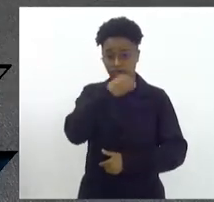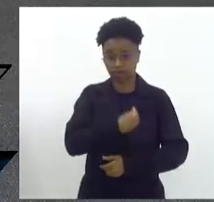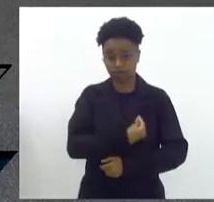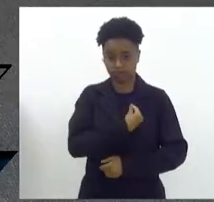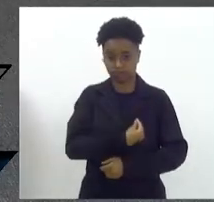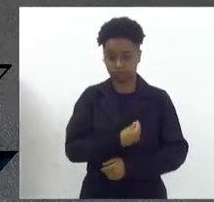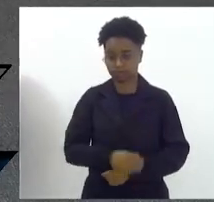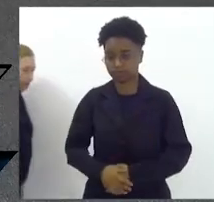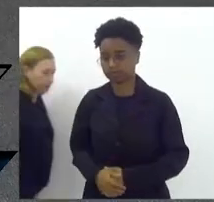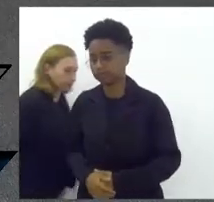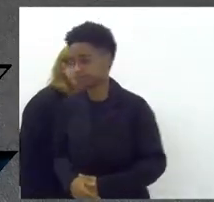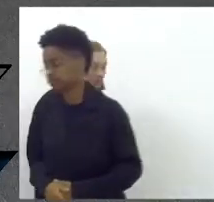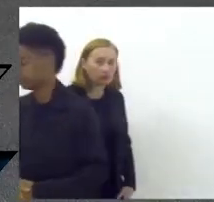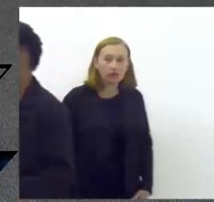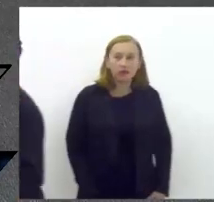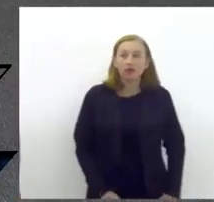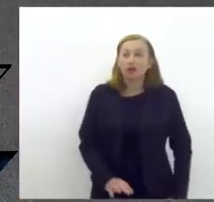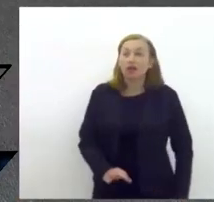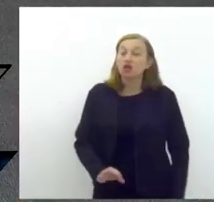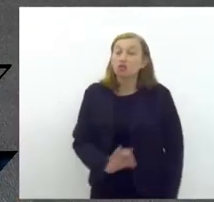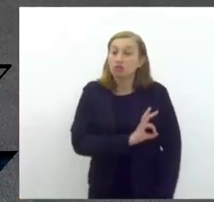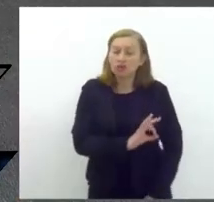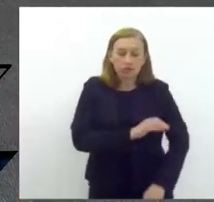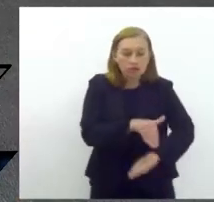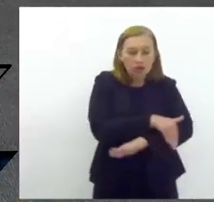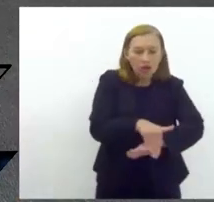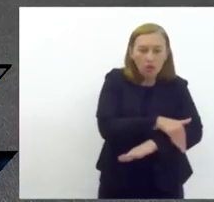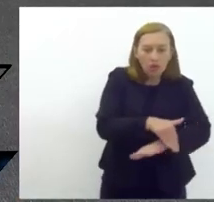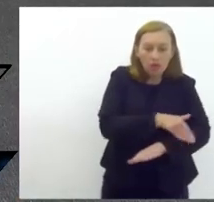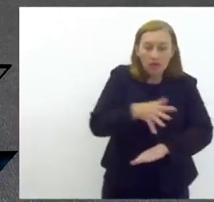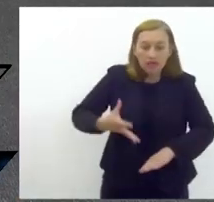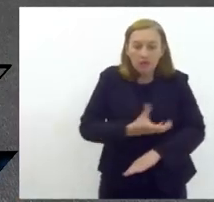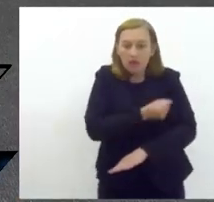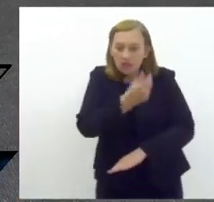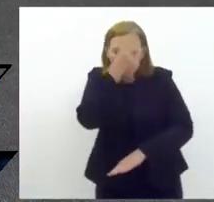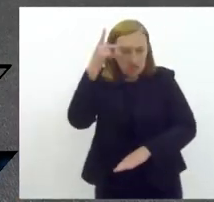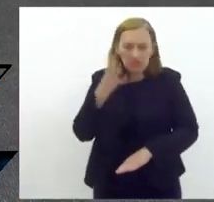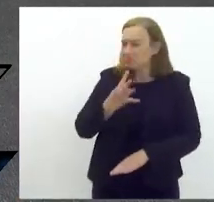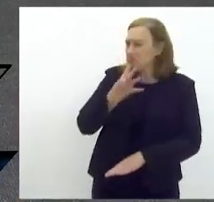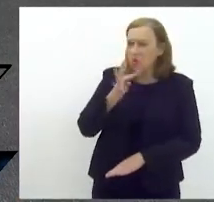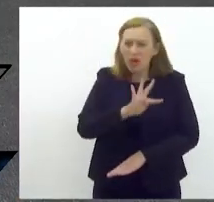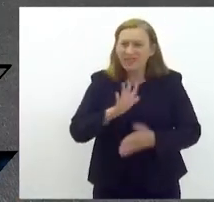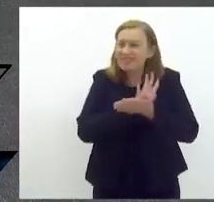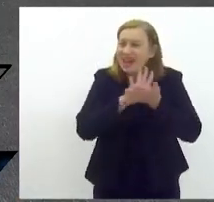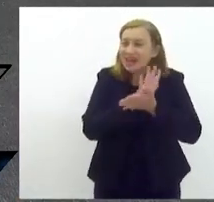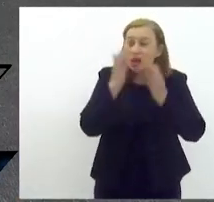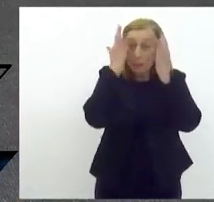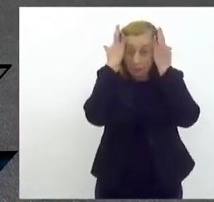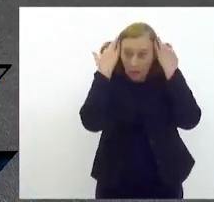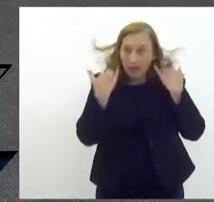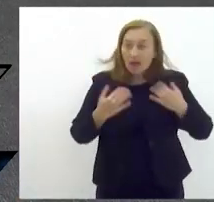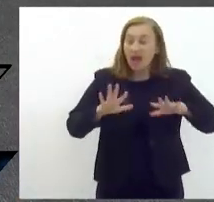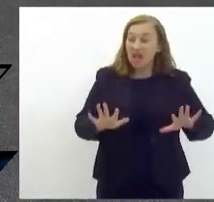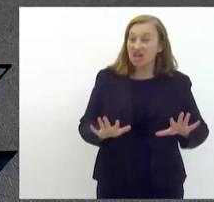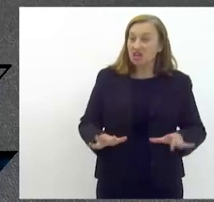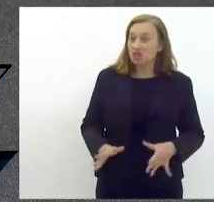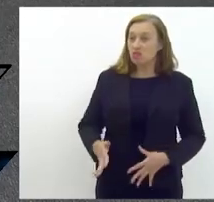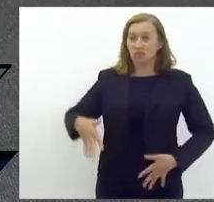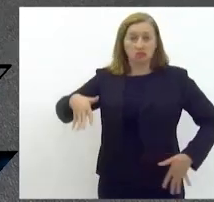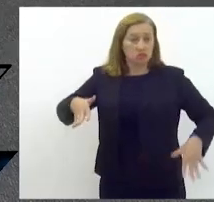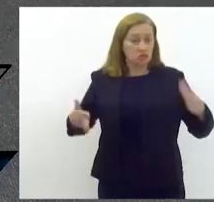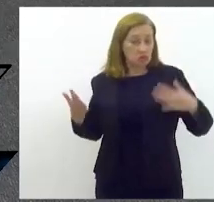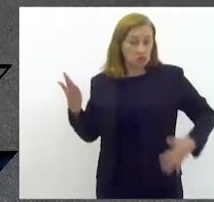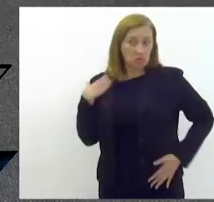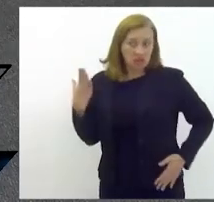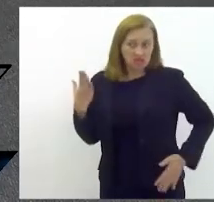Deputado Júlio policial estão na Júlio passava a vida de quem nem conhece e aí o tribunal do crime que deve